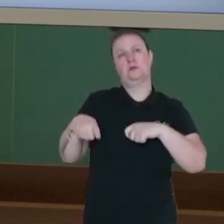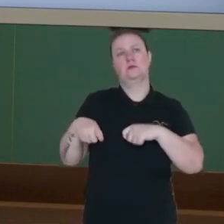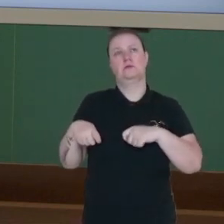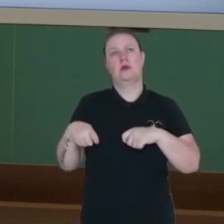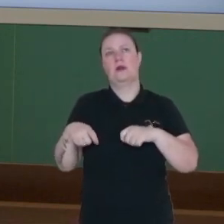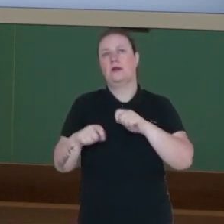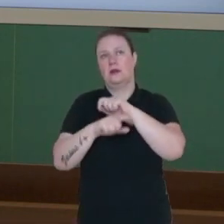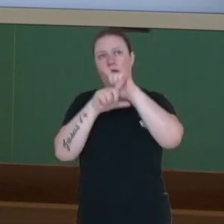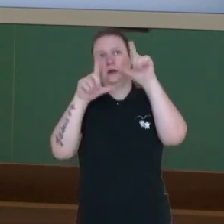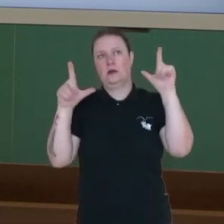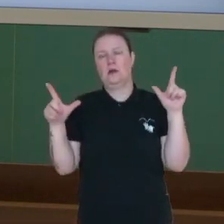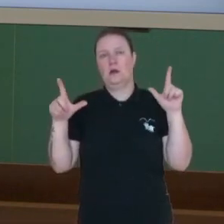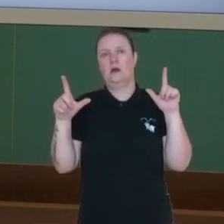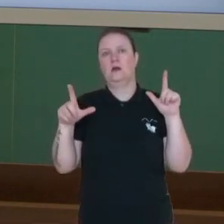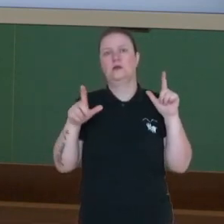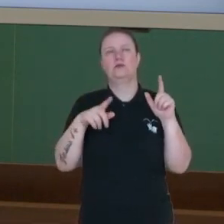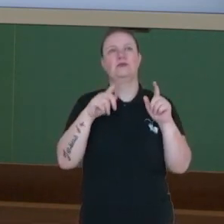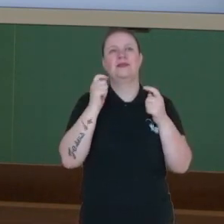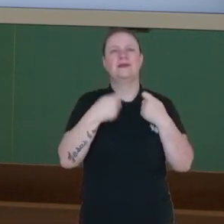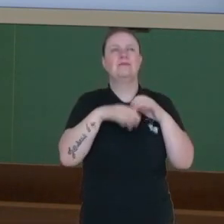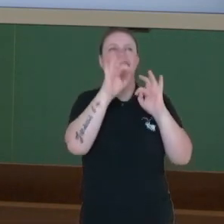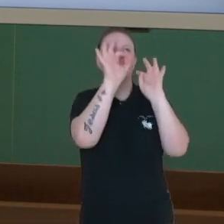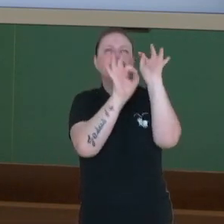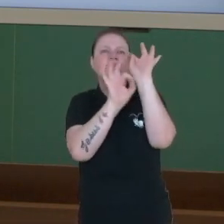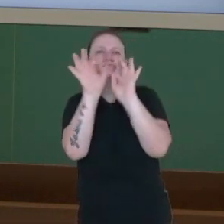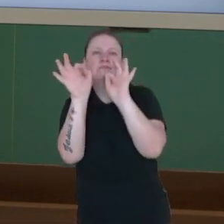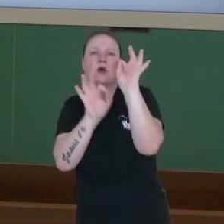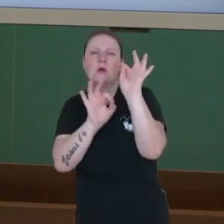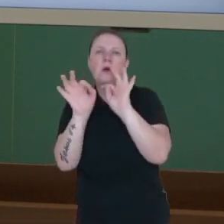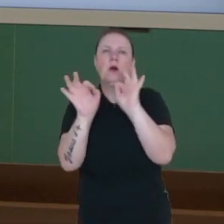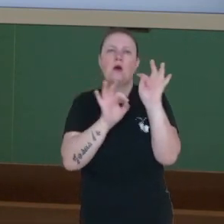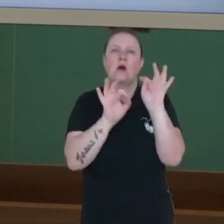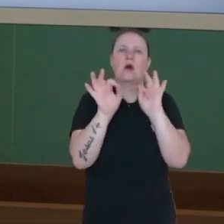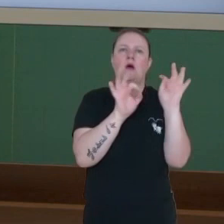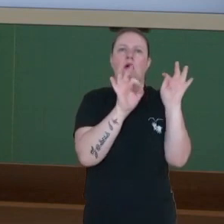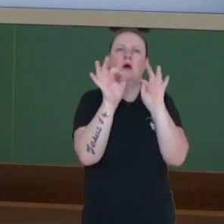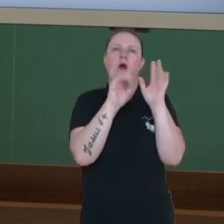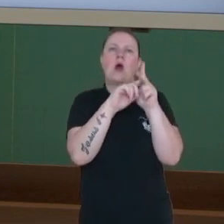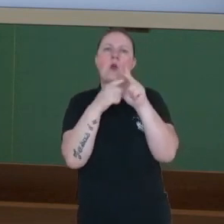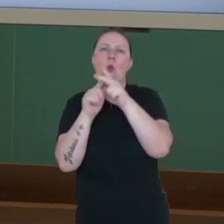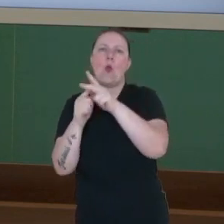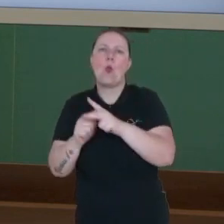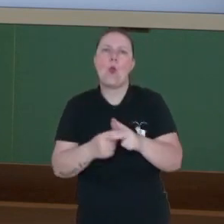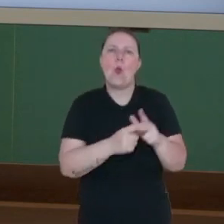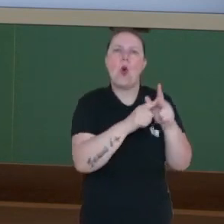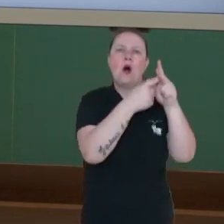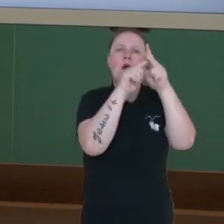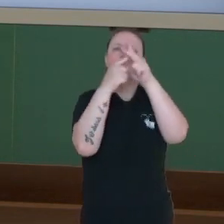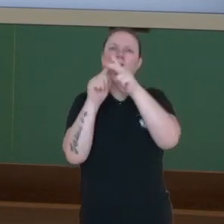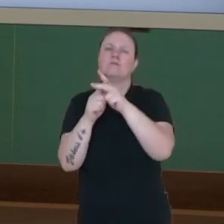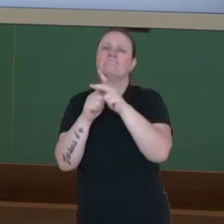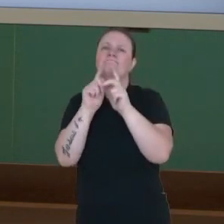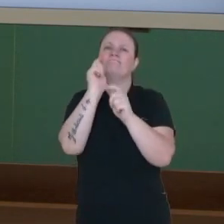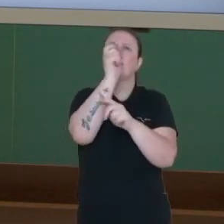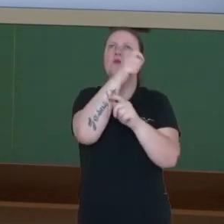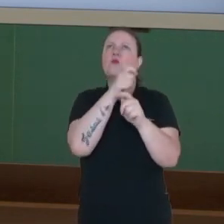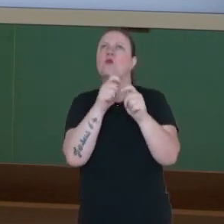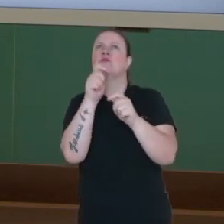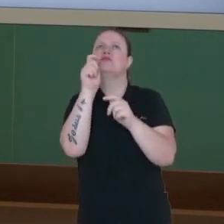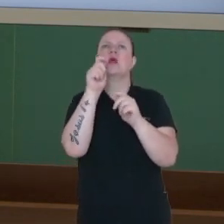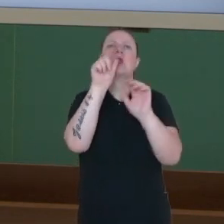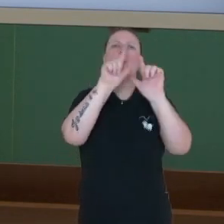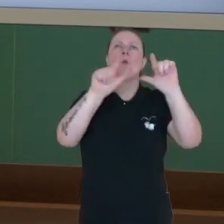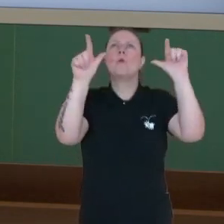processo atualmente de restauro. Poder público, a iniciativa privada, a ONG e a sociedade civil se